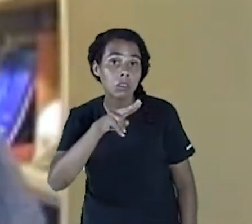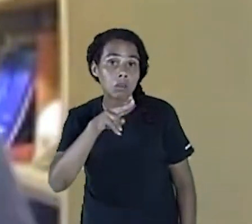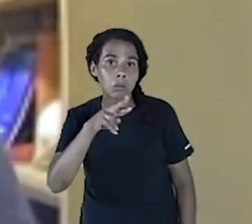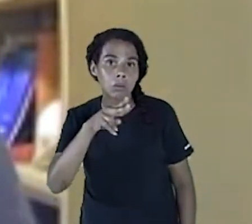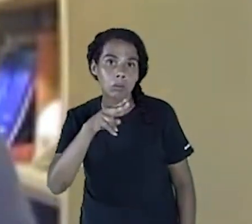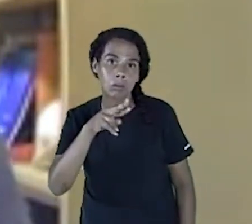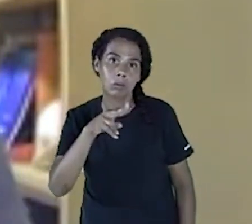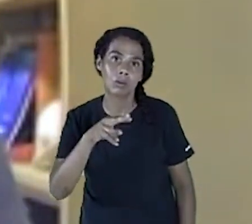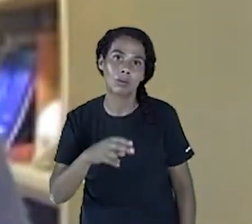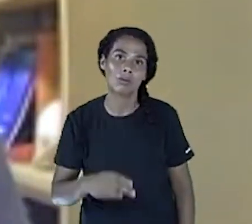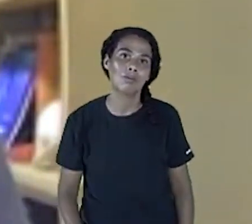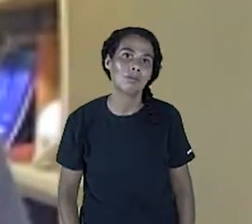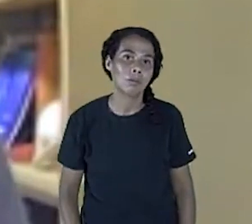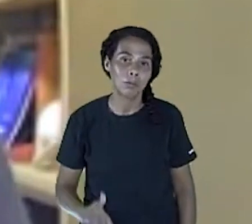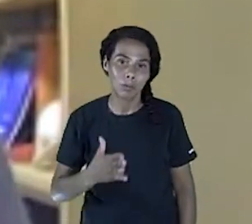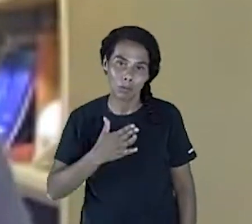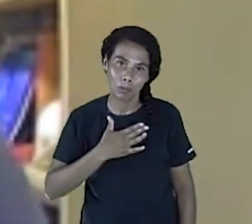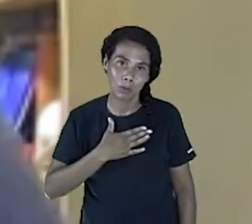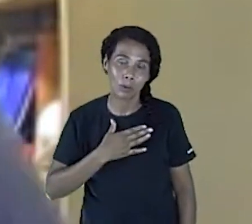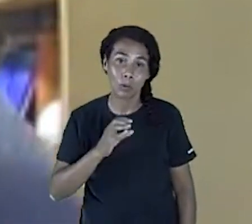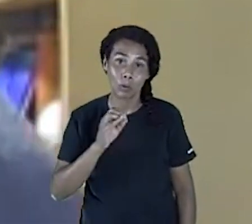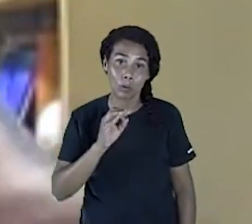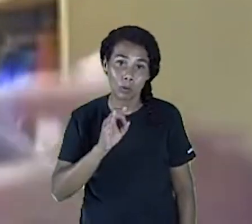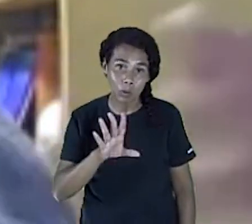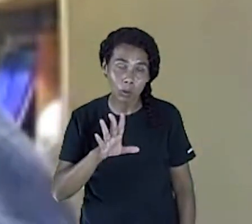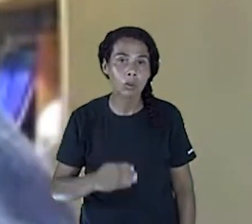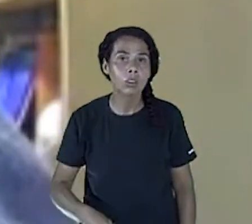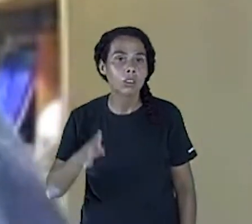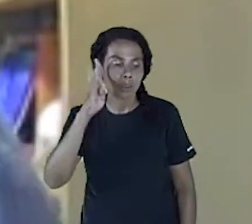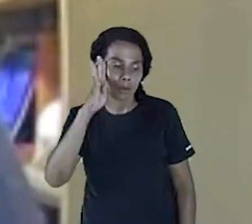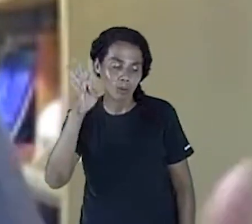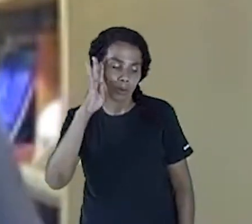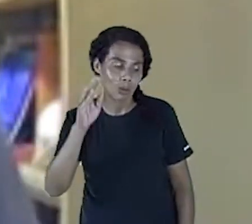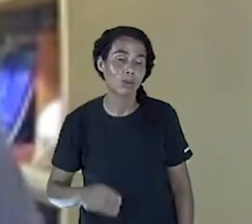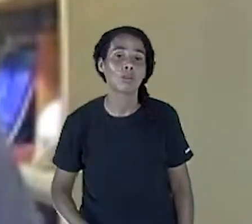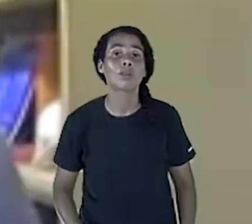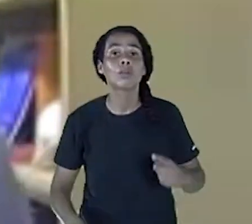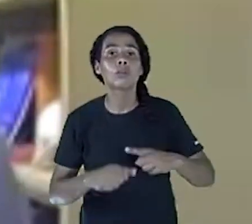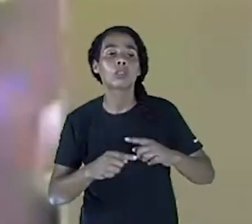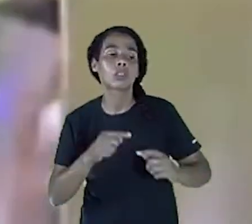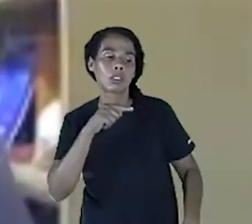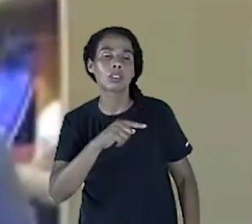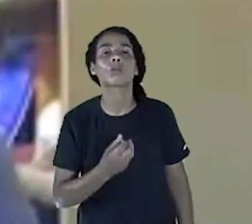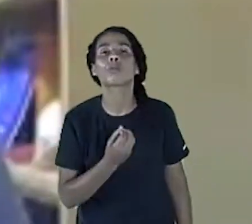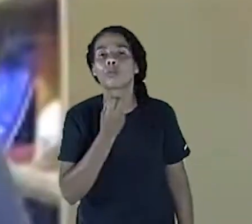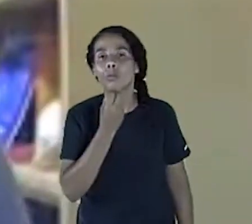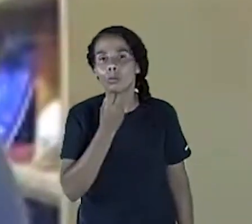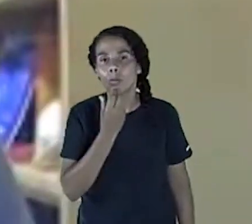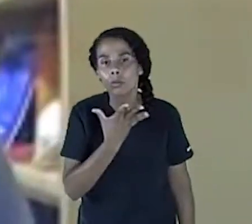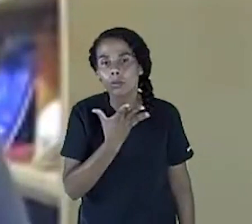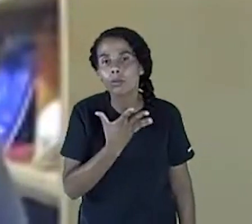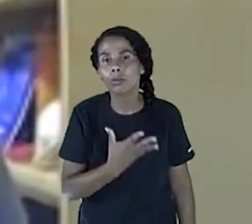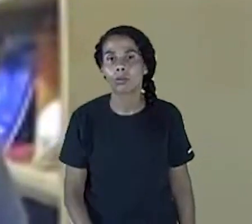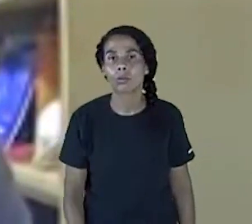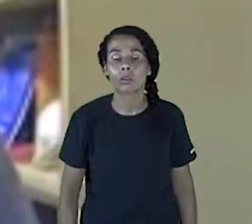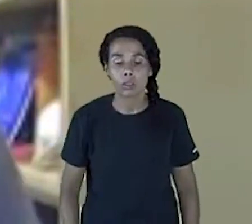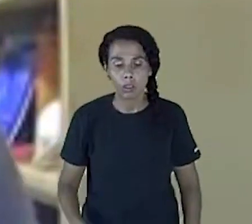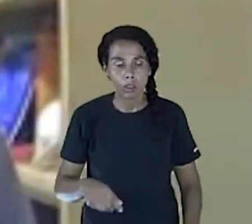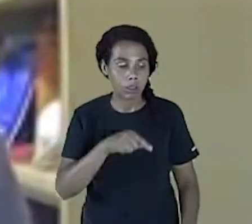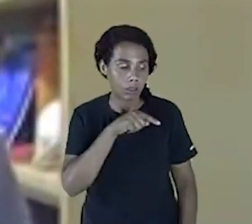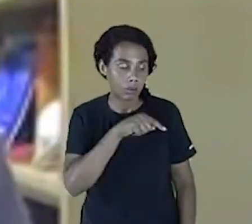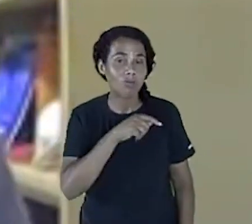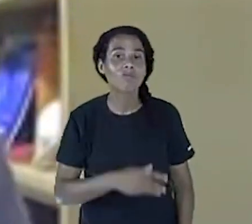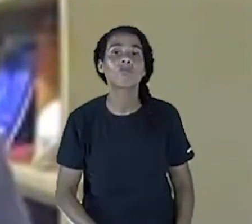diz, com o que faz, até com o que não faz, porque emana dessas almas uma coisa muito importante para o Brasil nesse